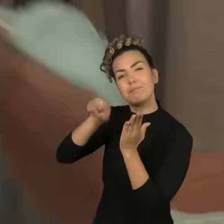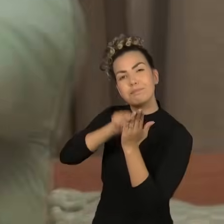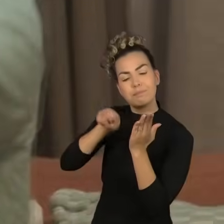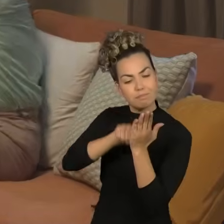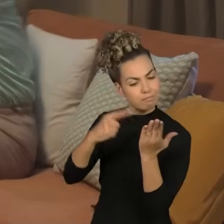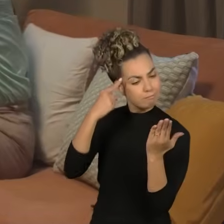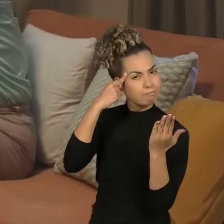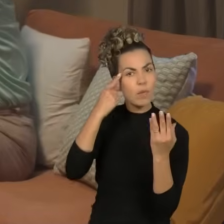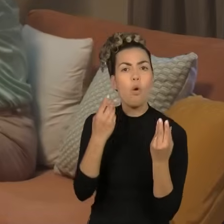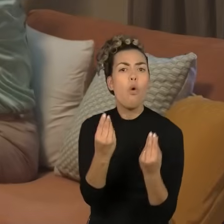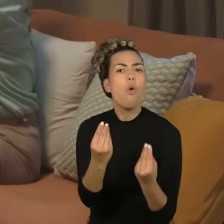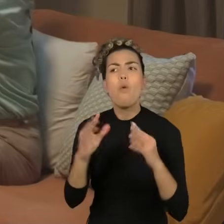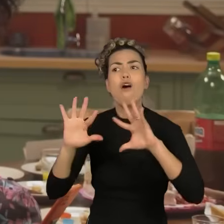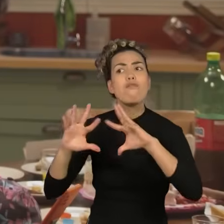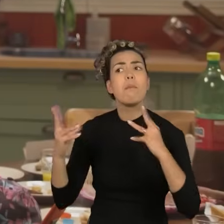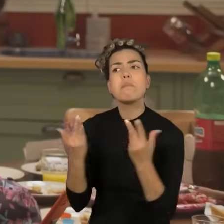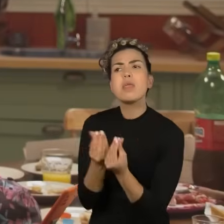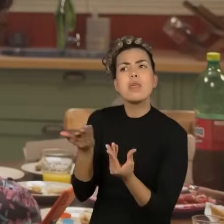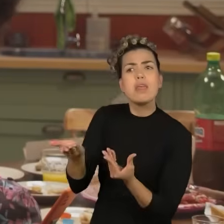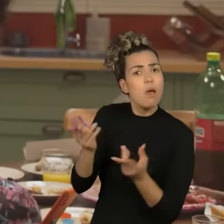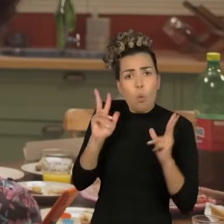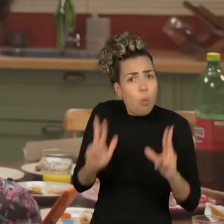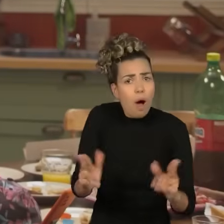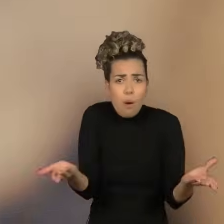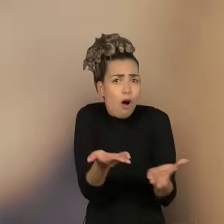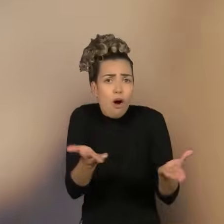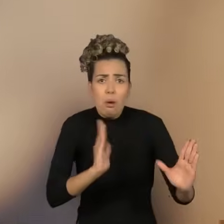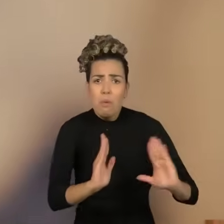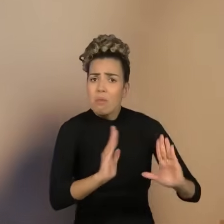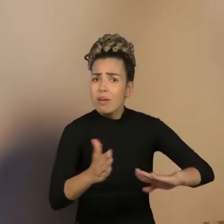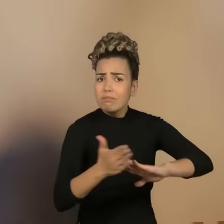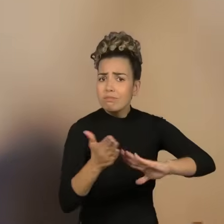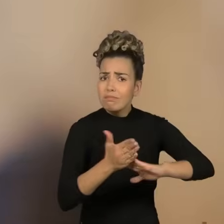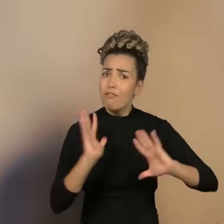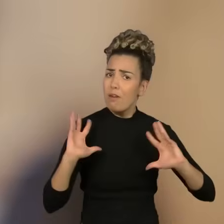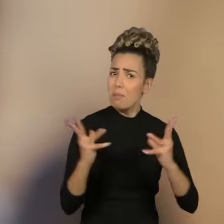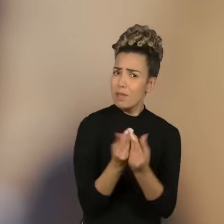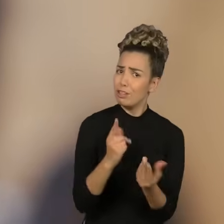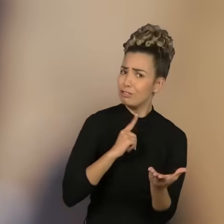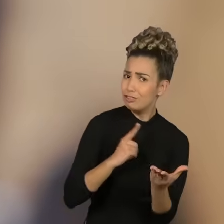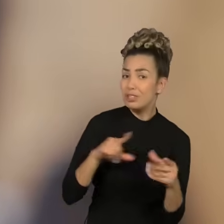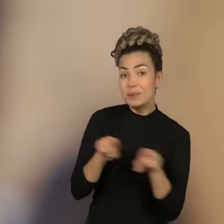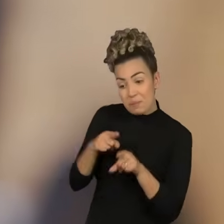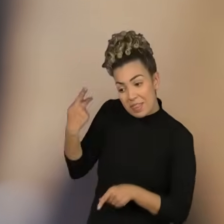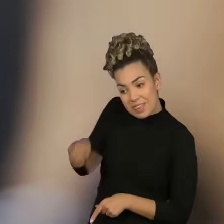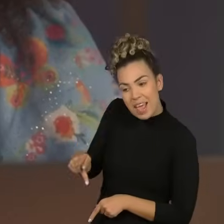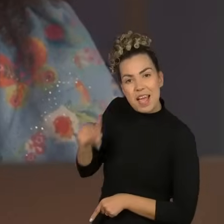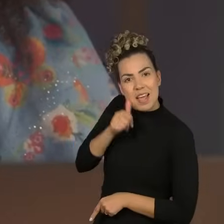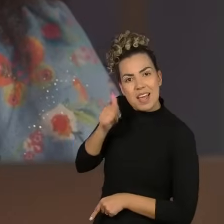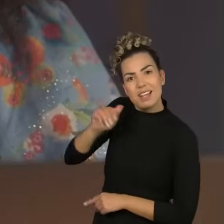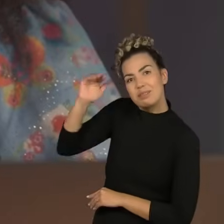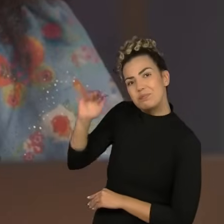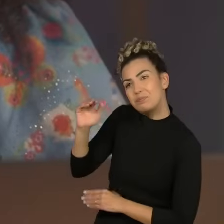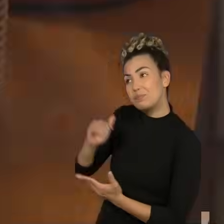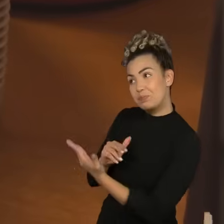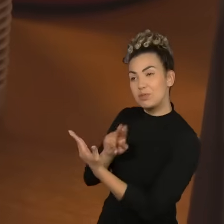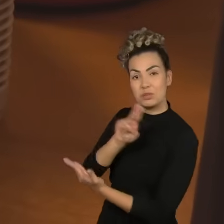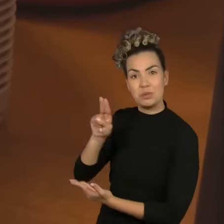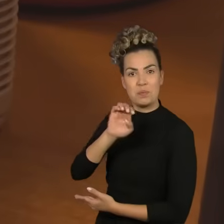de uma família contemporânea e no universo de imaginação da menina Emília Silva e